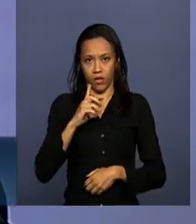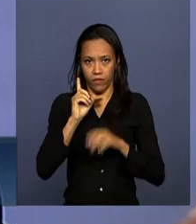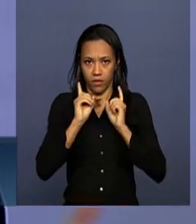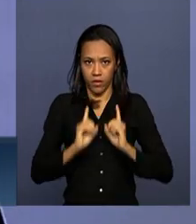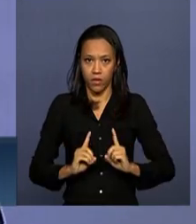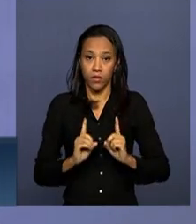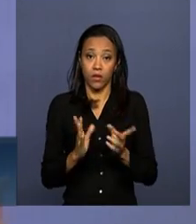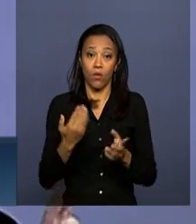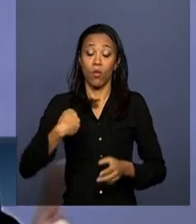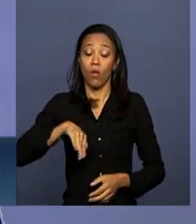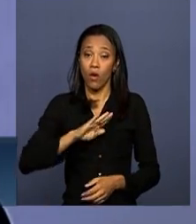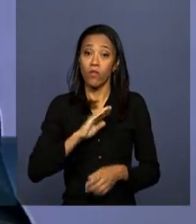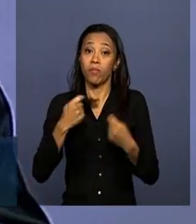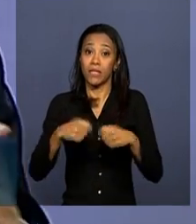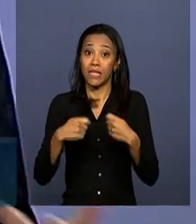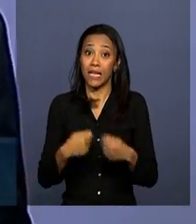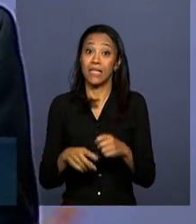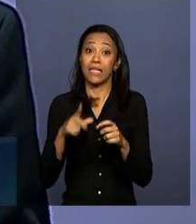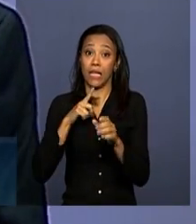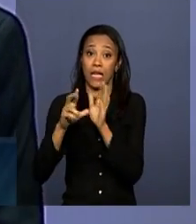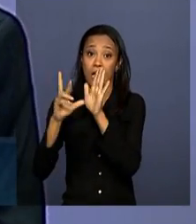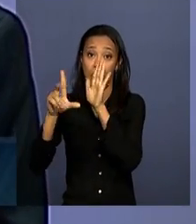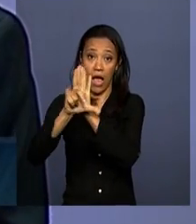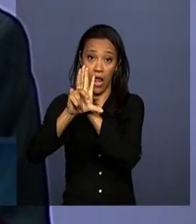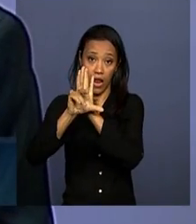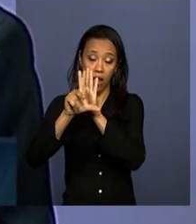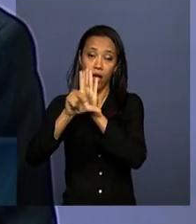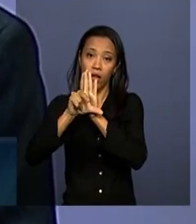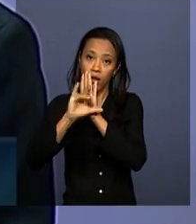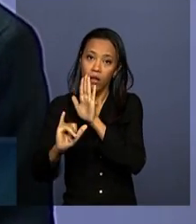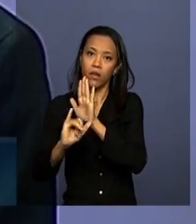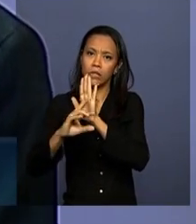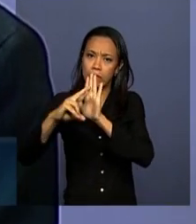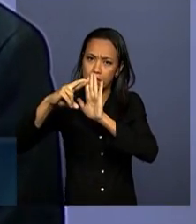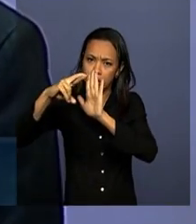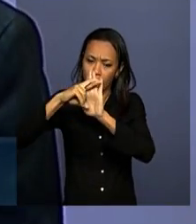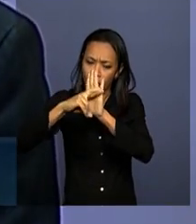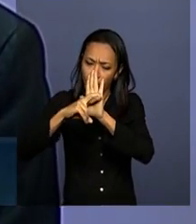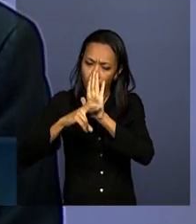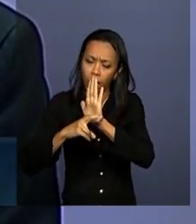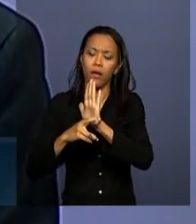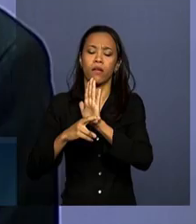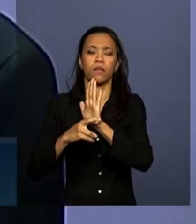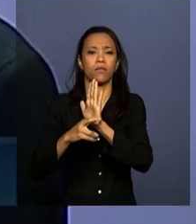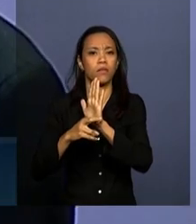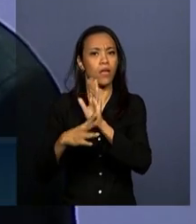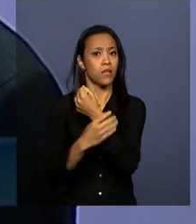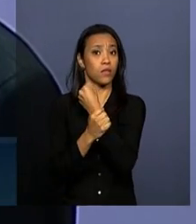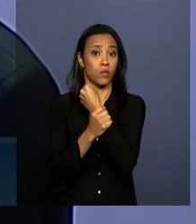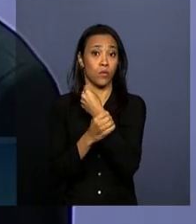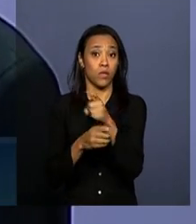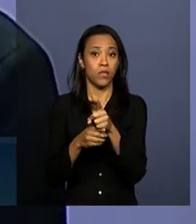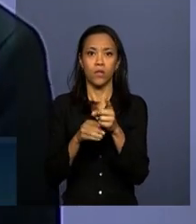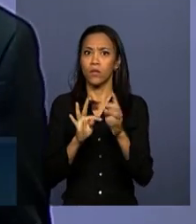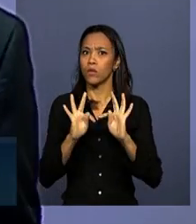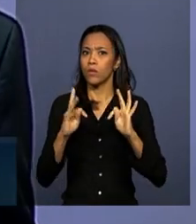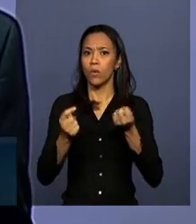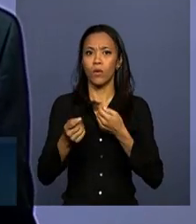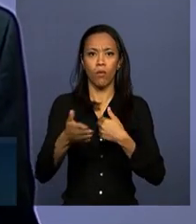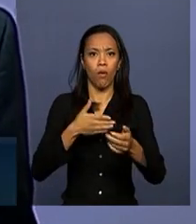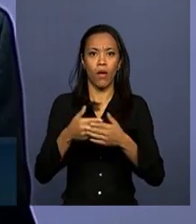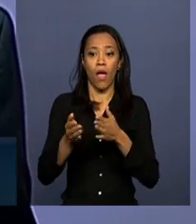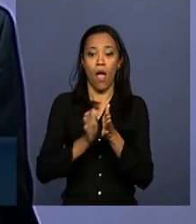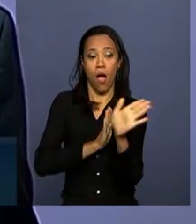e agora as normas técnicas são mais rigorosas em relação a isso, garantir que toda a questão de acessibilidade